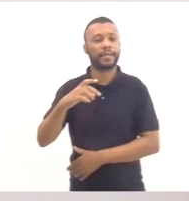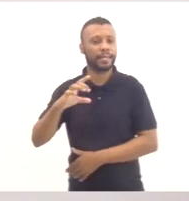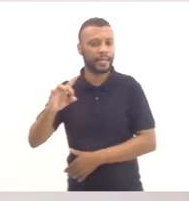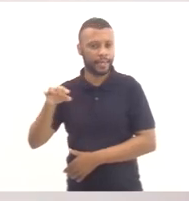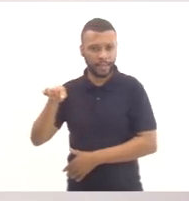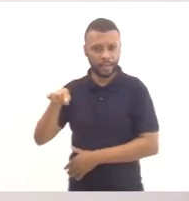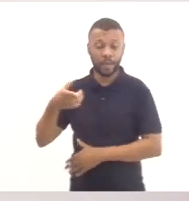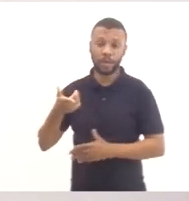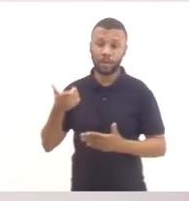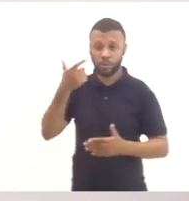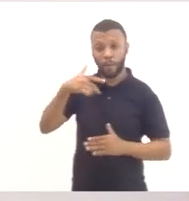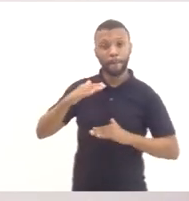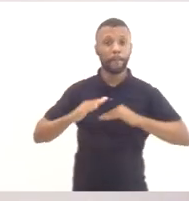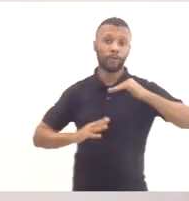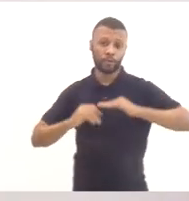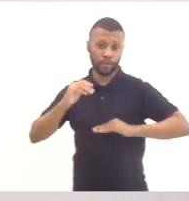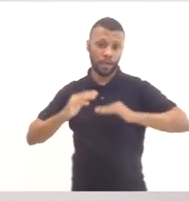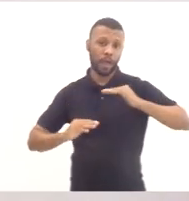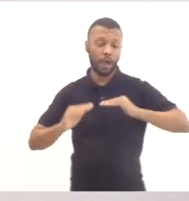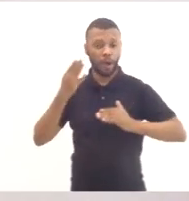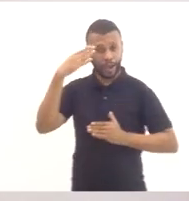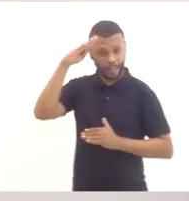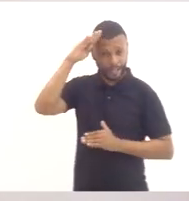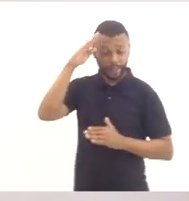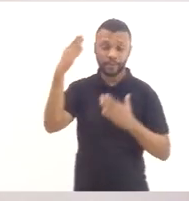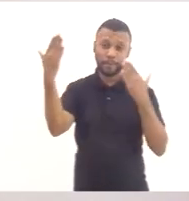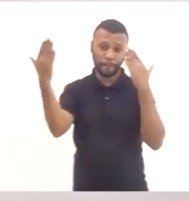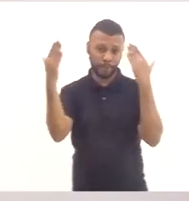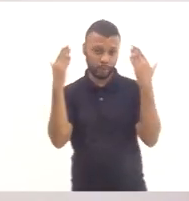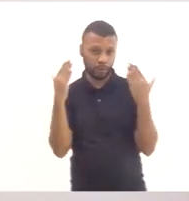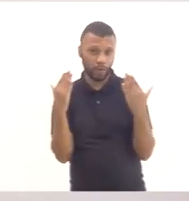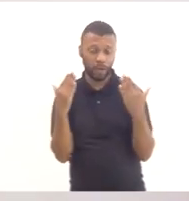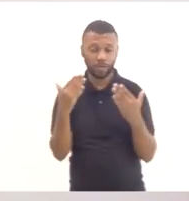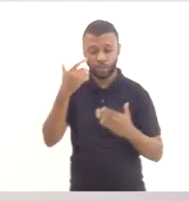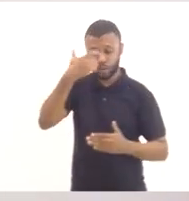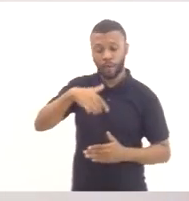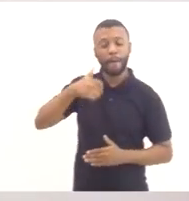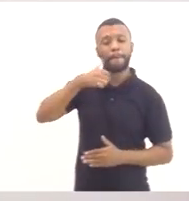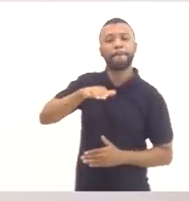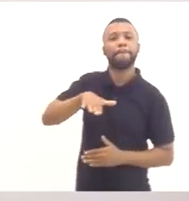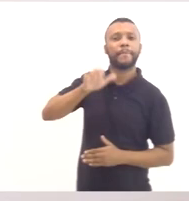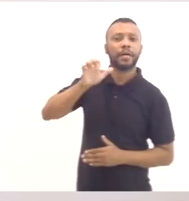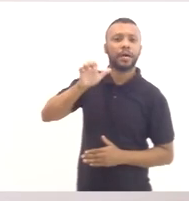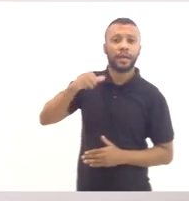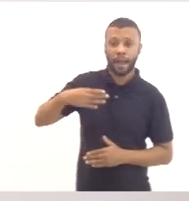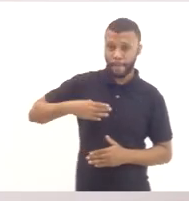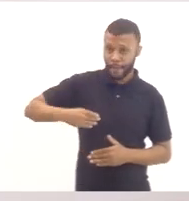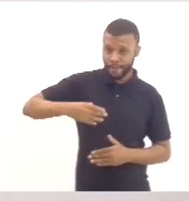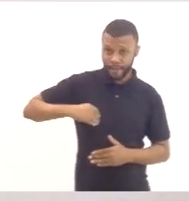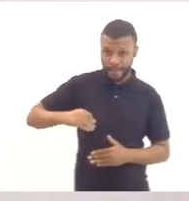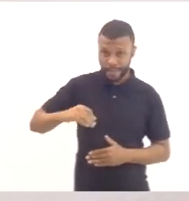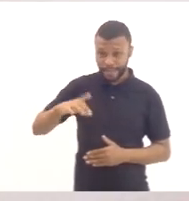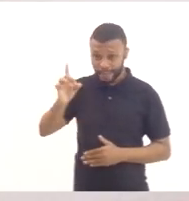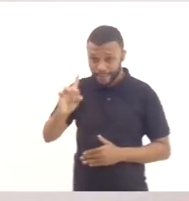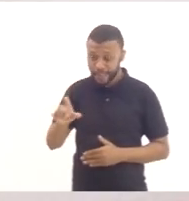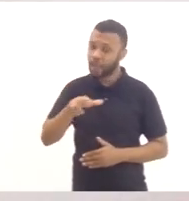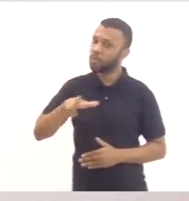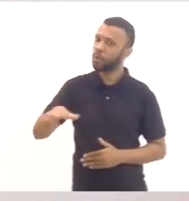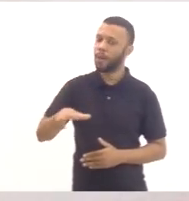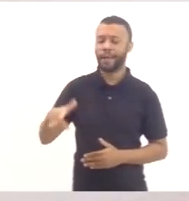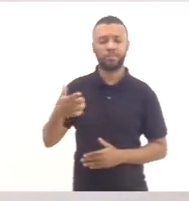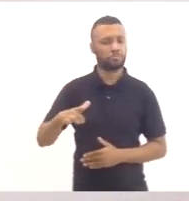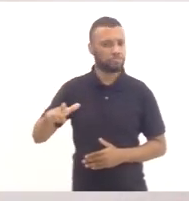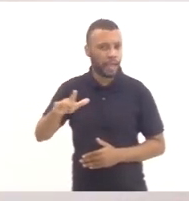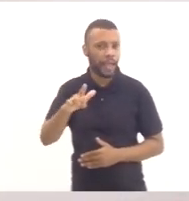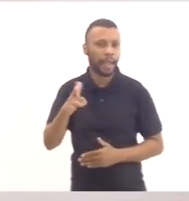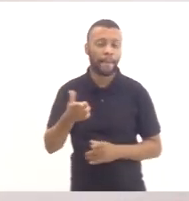de serviço social acadêmica de psicologia e por ser mãe a minha filha não possui deficiência Tá